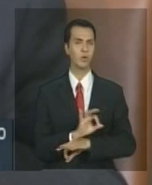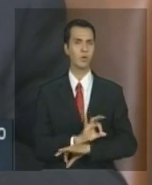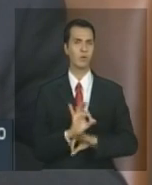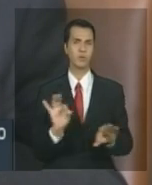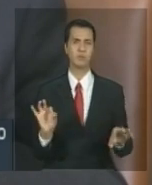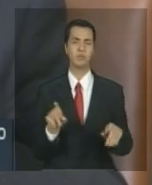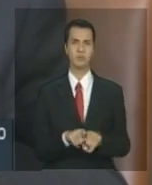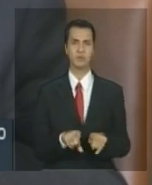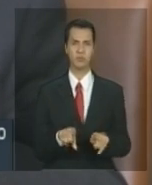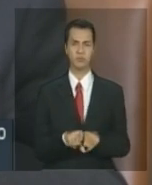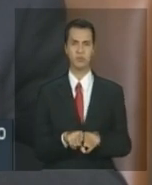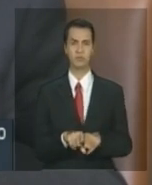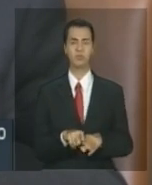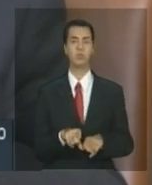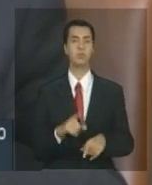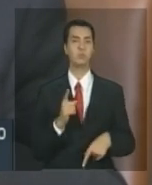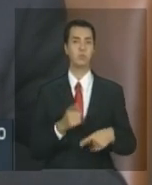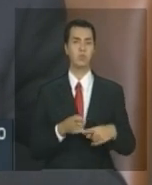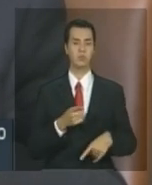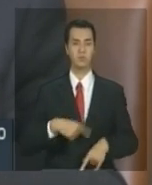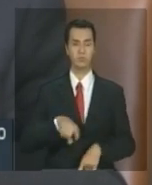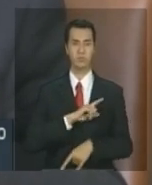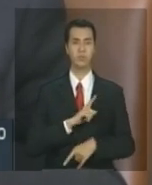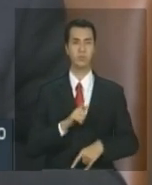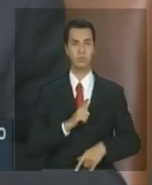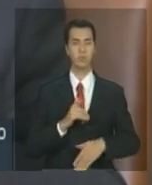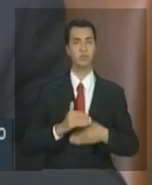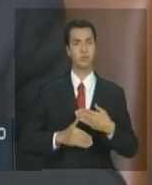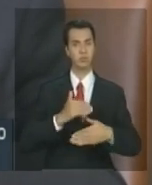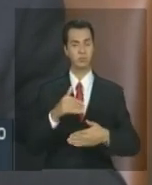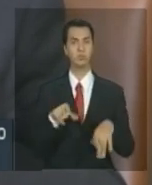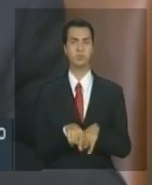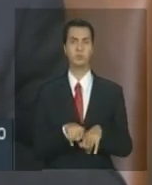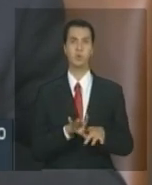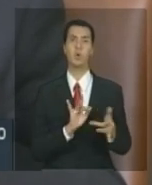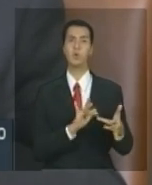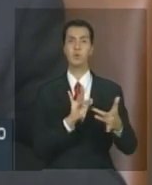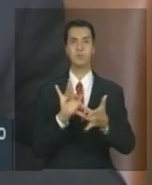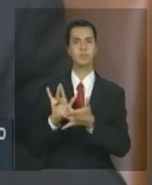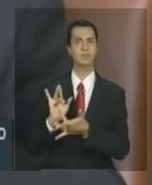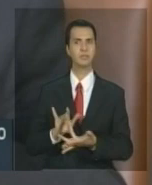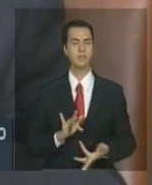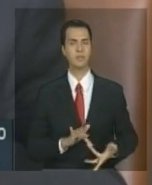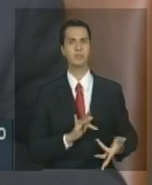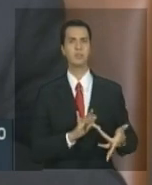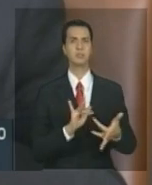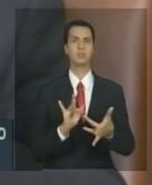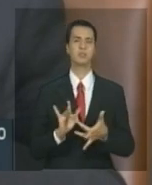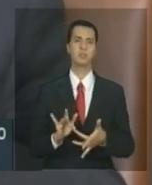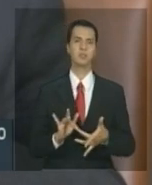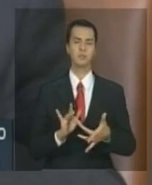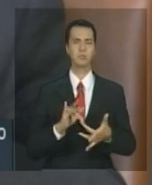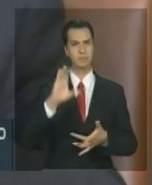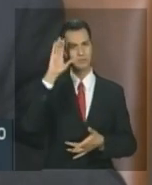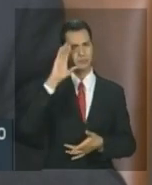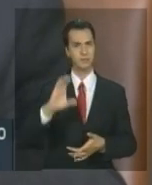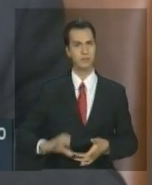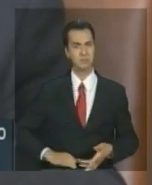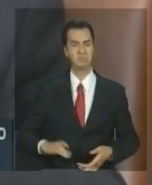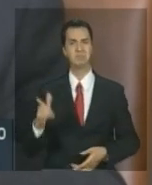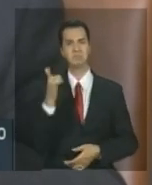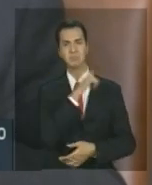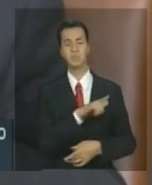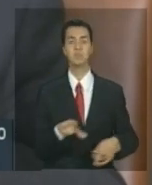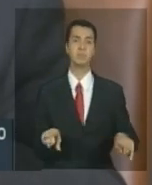também o crescimento e o incremento de contatos diretos de cidadão para cidadão. Há também